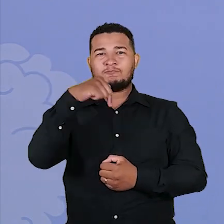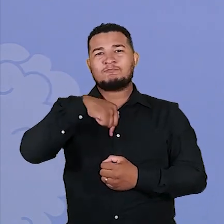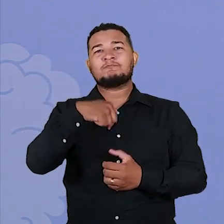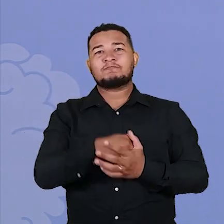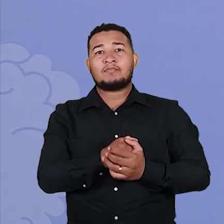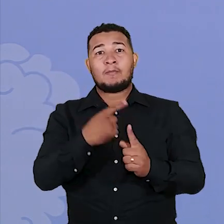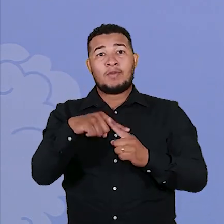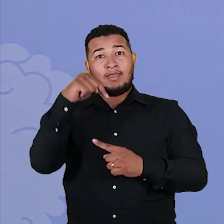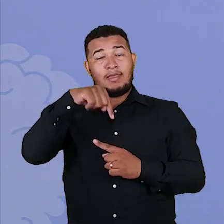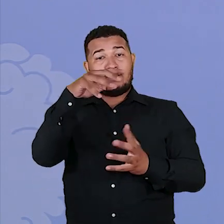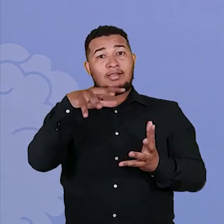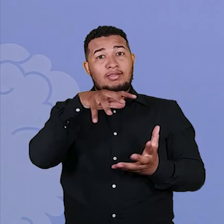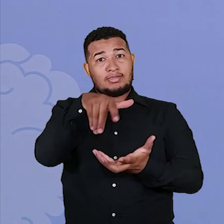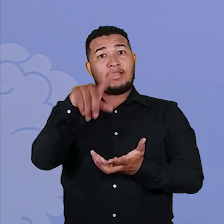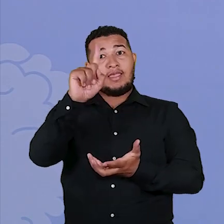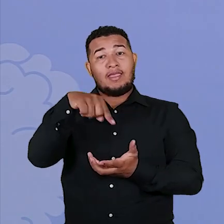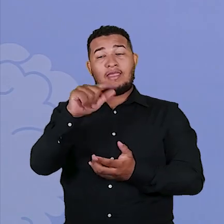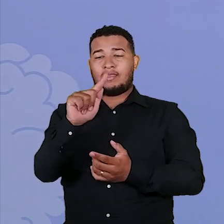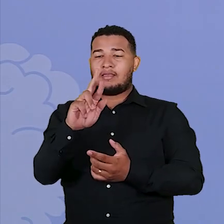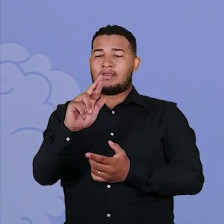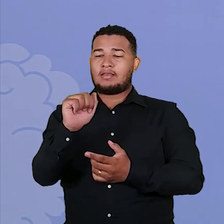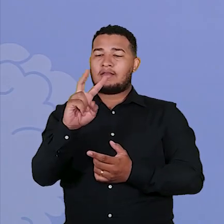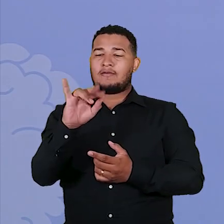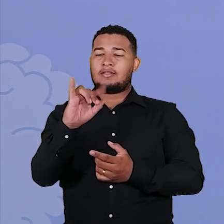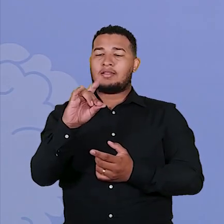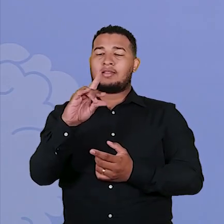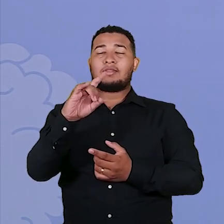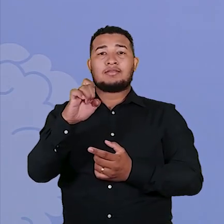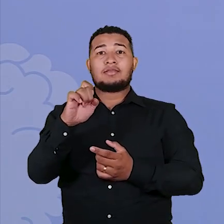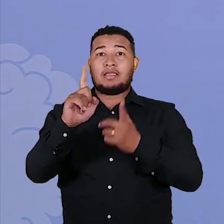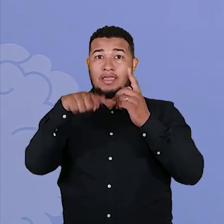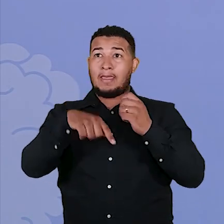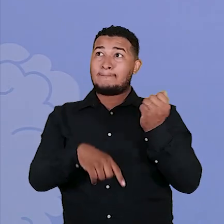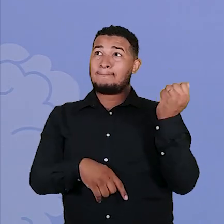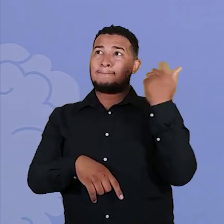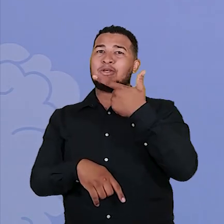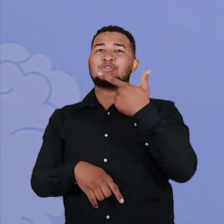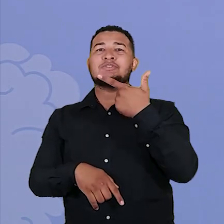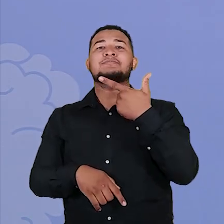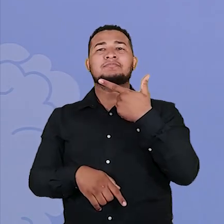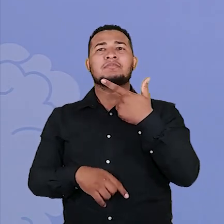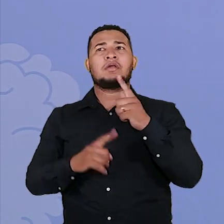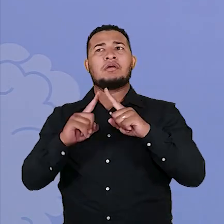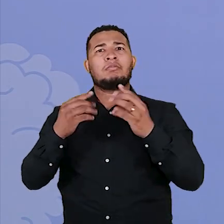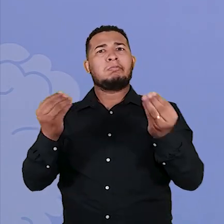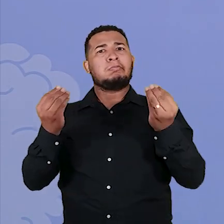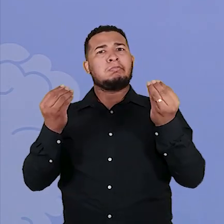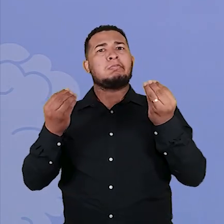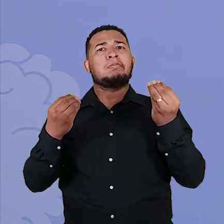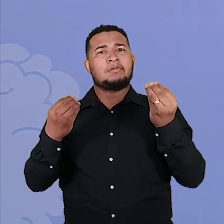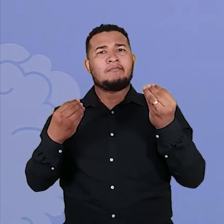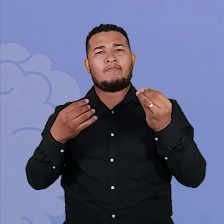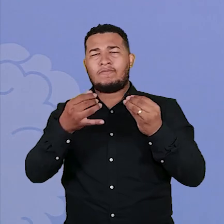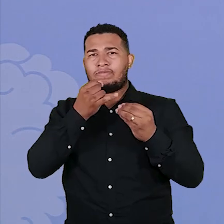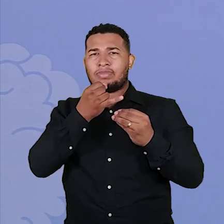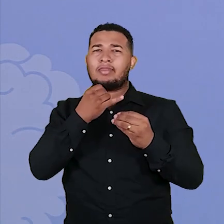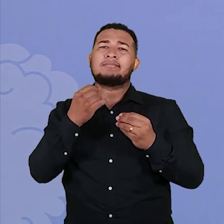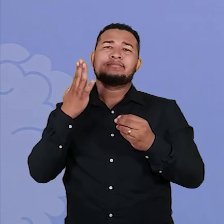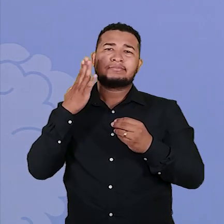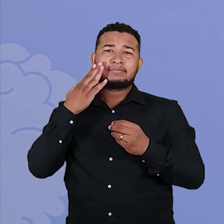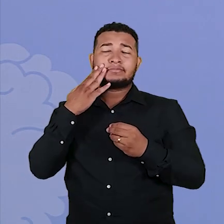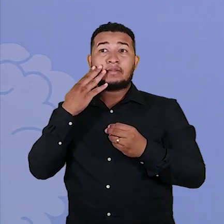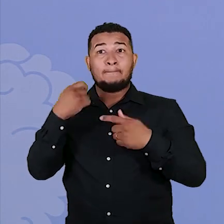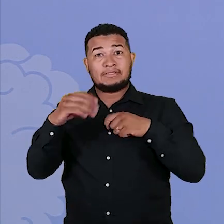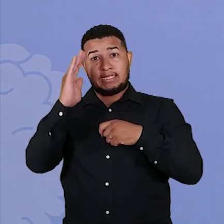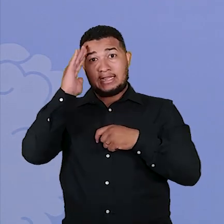porque porque aqui na terra a gravidade é maior do que a do planeta marte mas como assim né meu